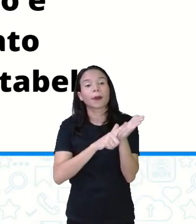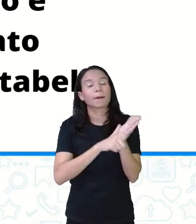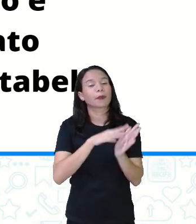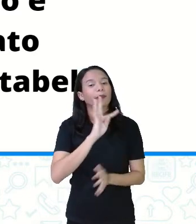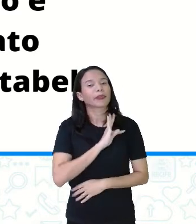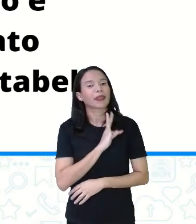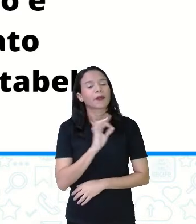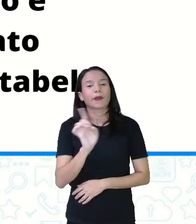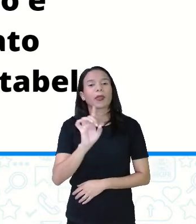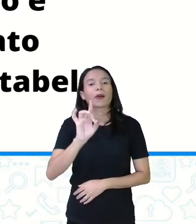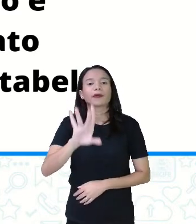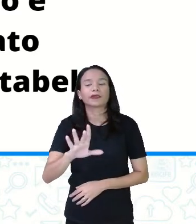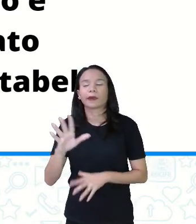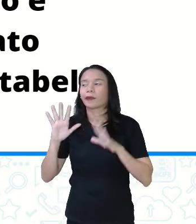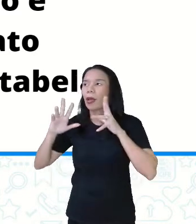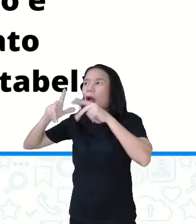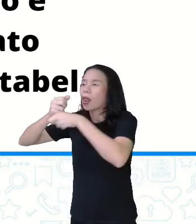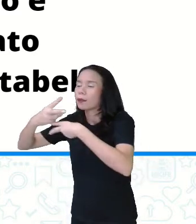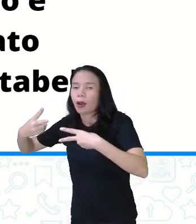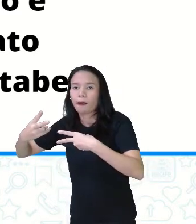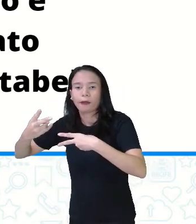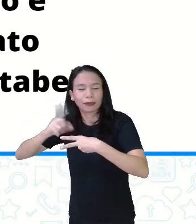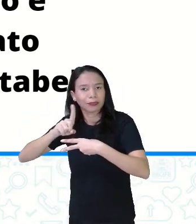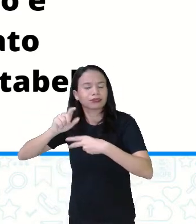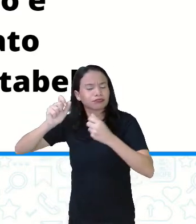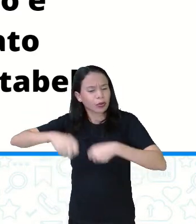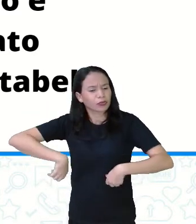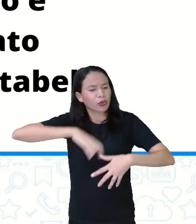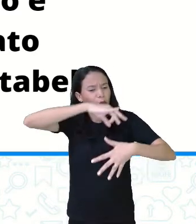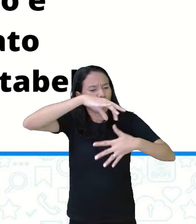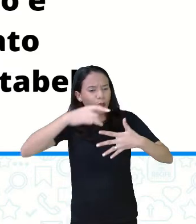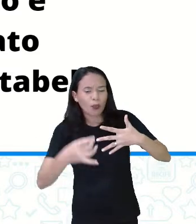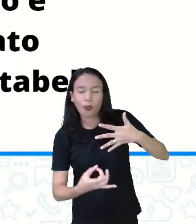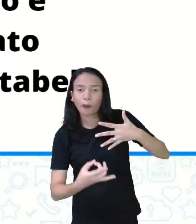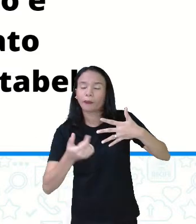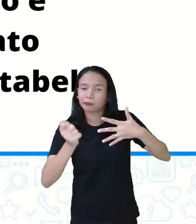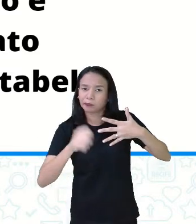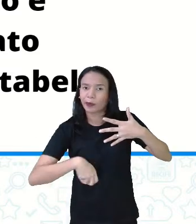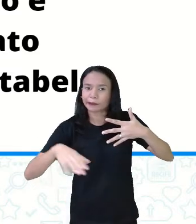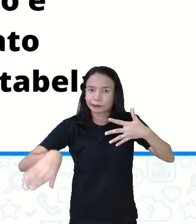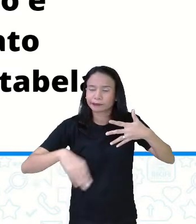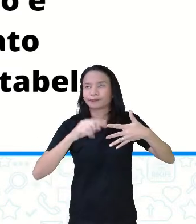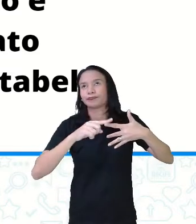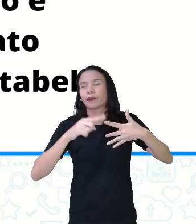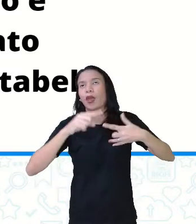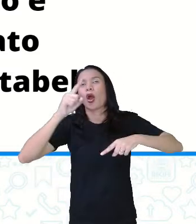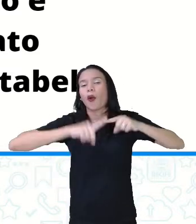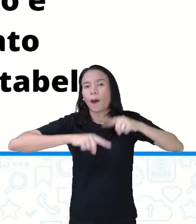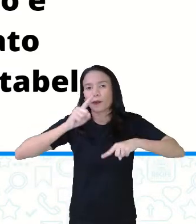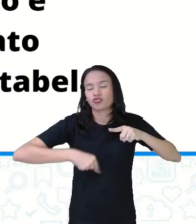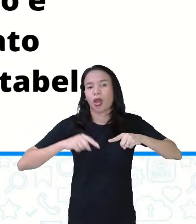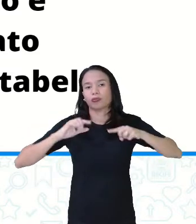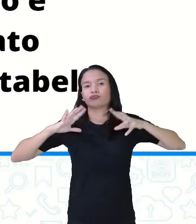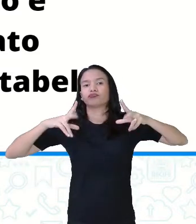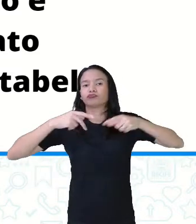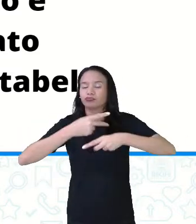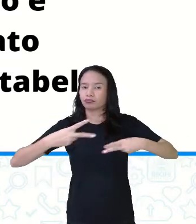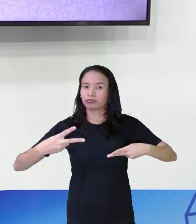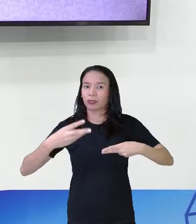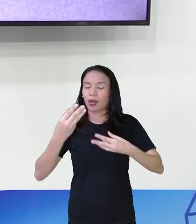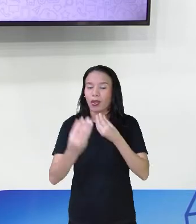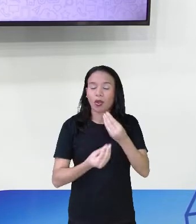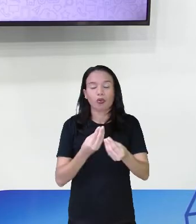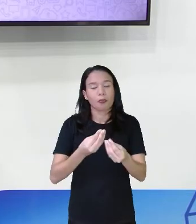é simplesmente só para animais. Então, aí eu acabei de ler com vocês que serve para objetos ou seres vivos. Então, aí só fez